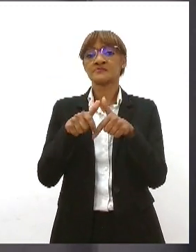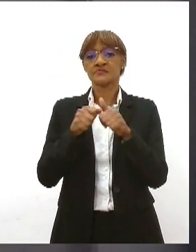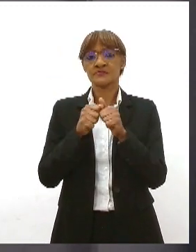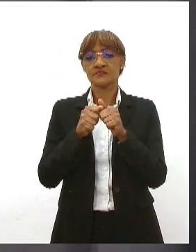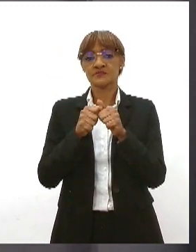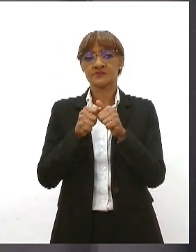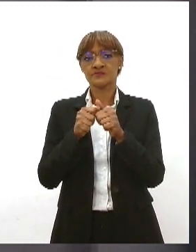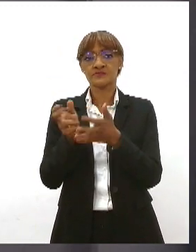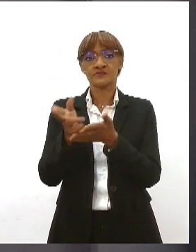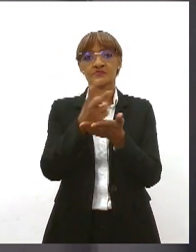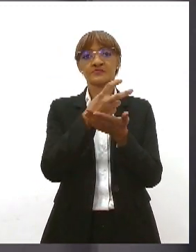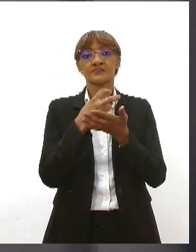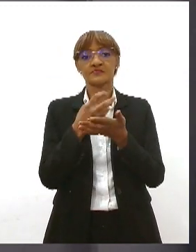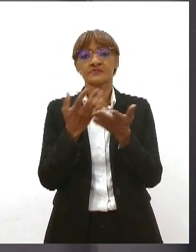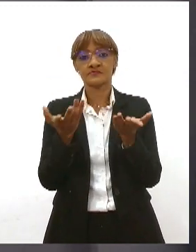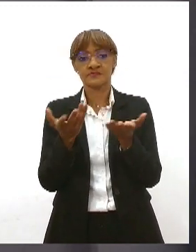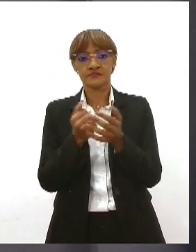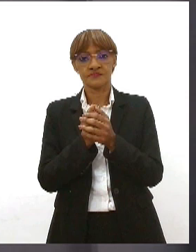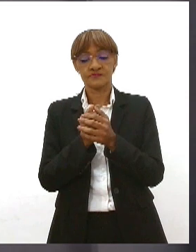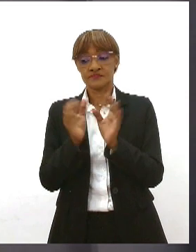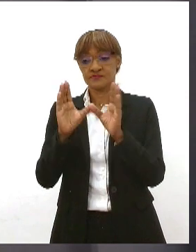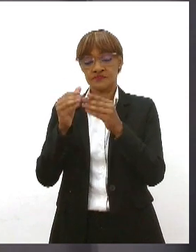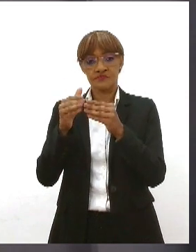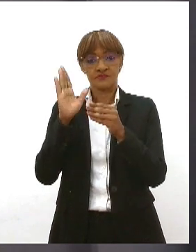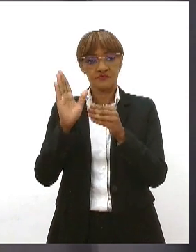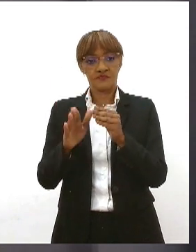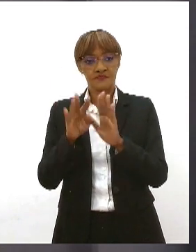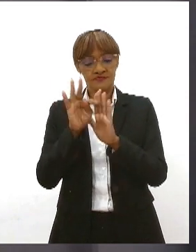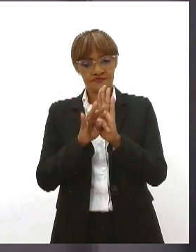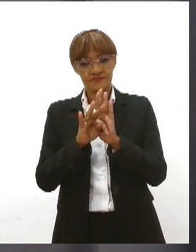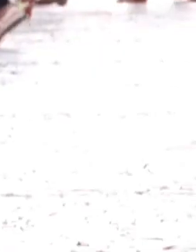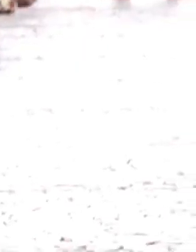equipe preparou uma matéria que explica tudo isso. Acompanhe.